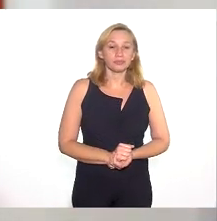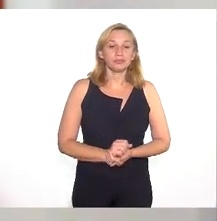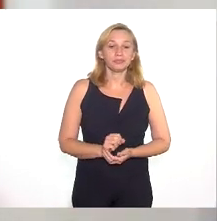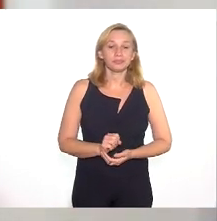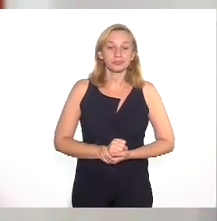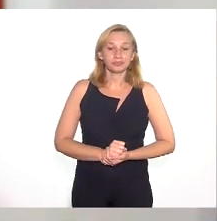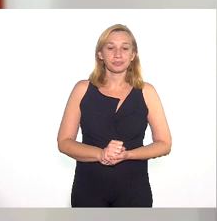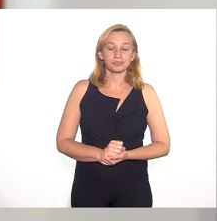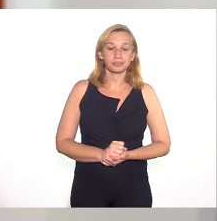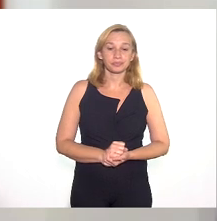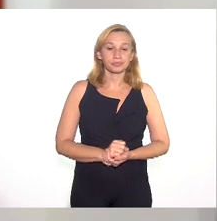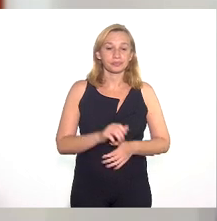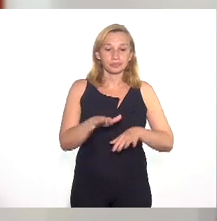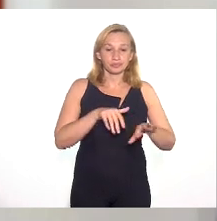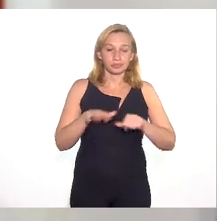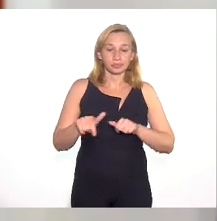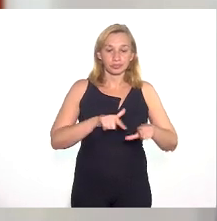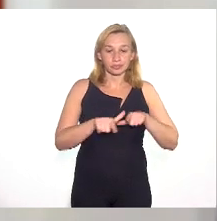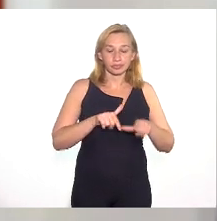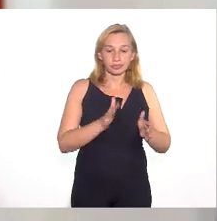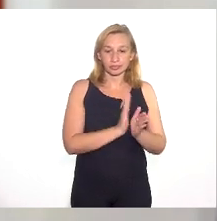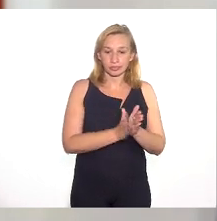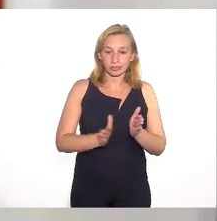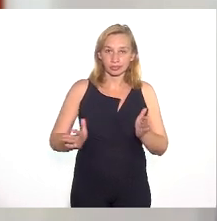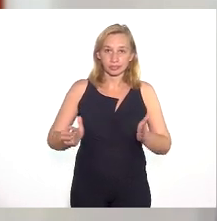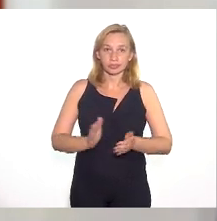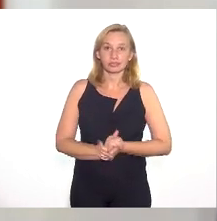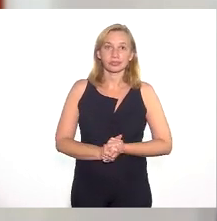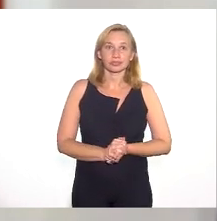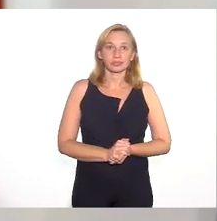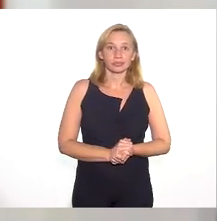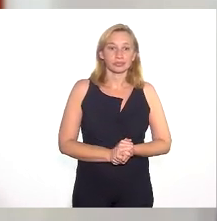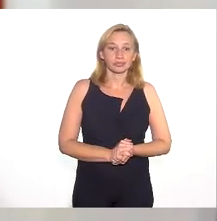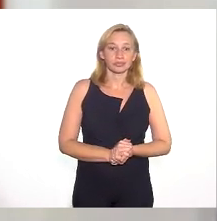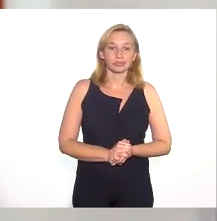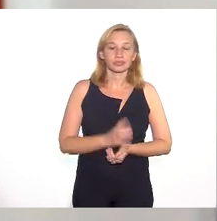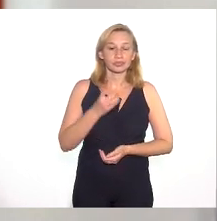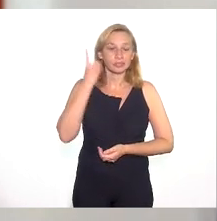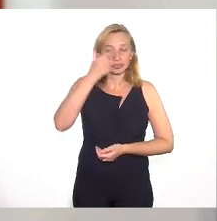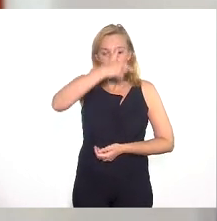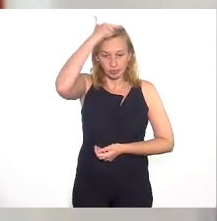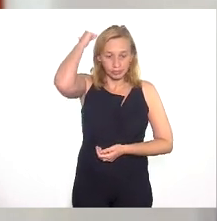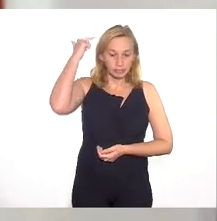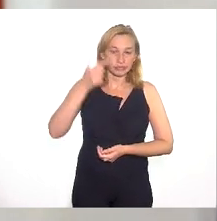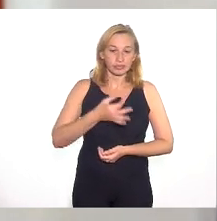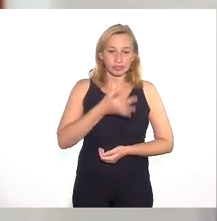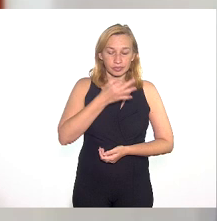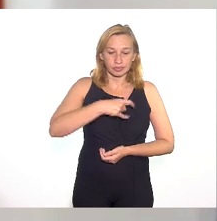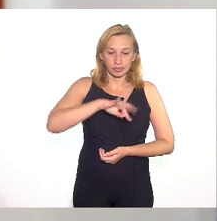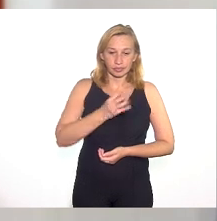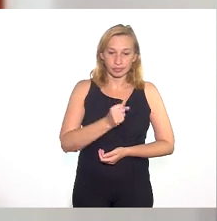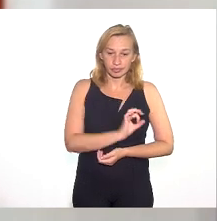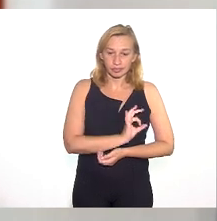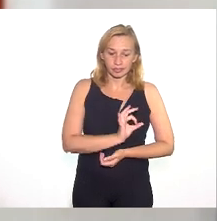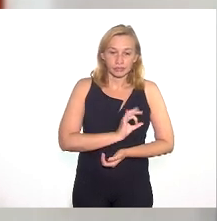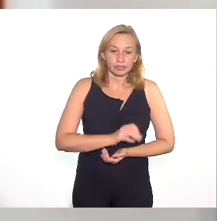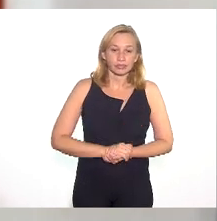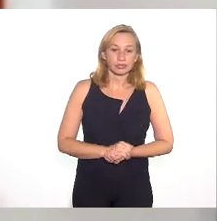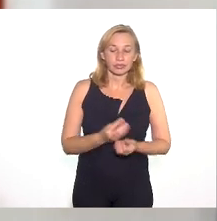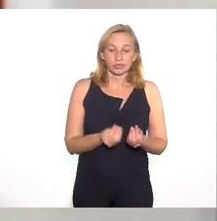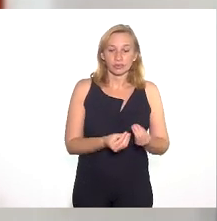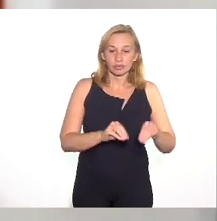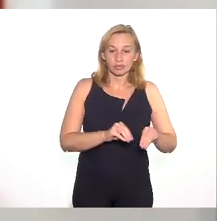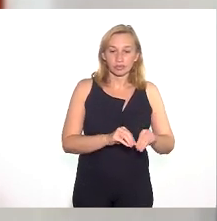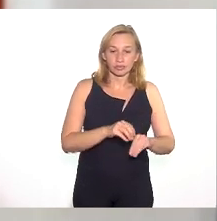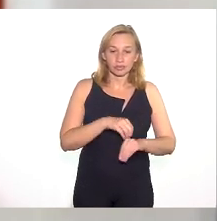Então, vou chamar os trabalhos à ordem, deputado Dal, Luiz Paulo dá o parecer com as sugestões da deputada Marta e prejudico